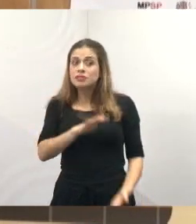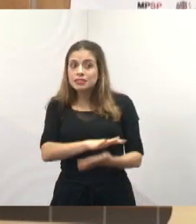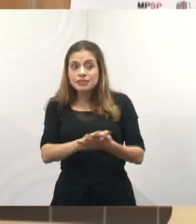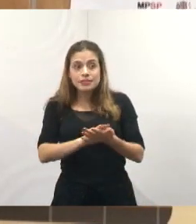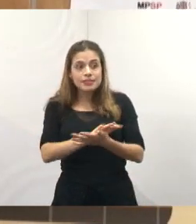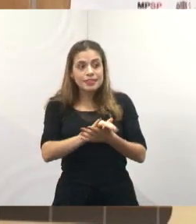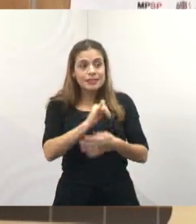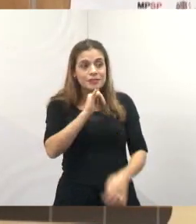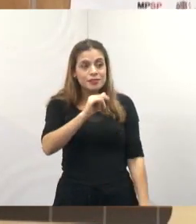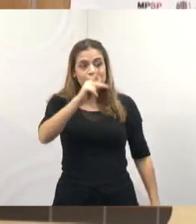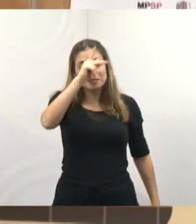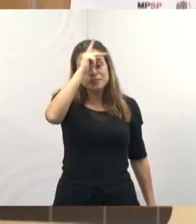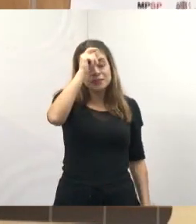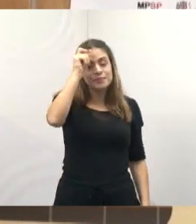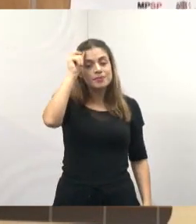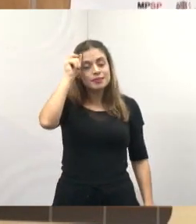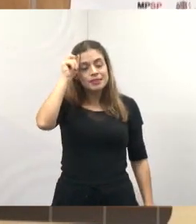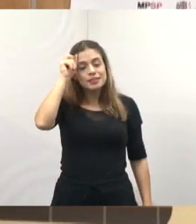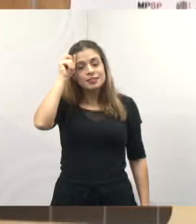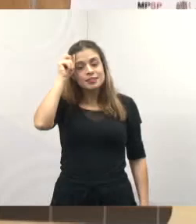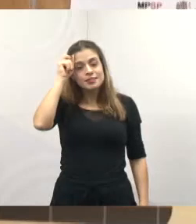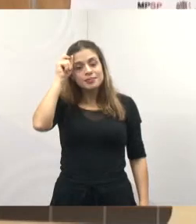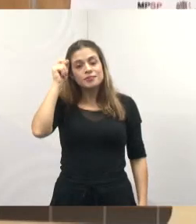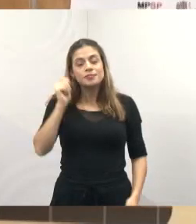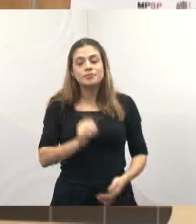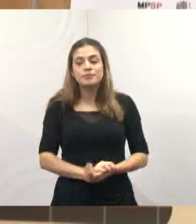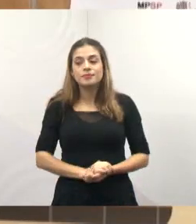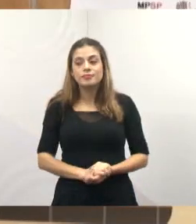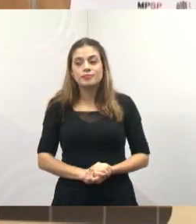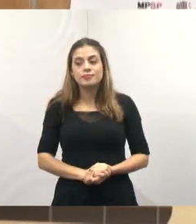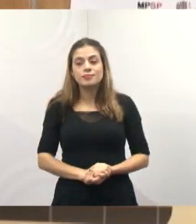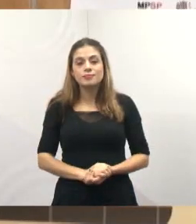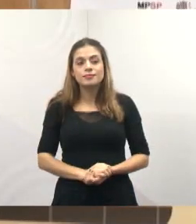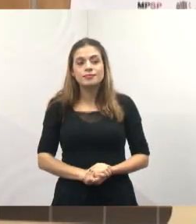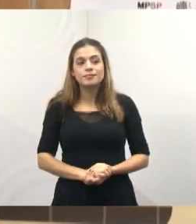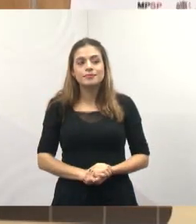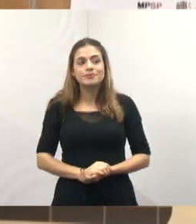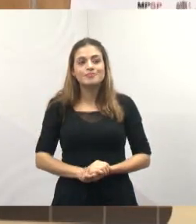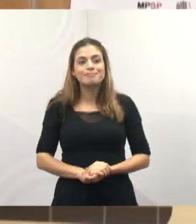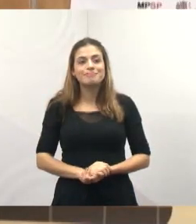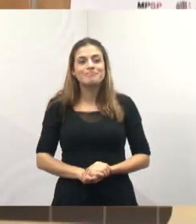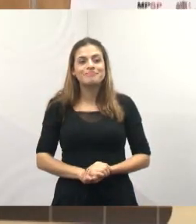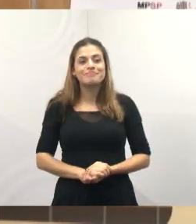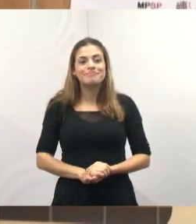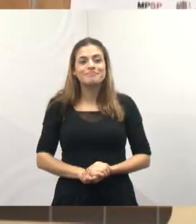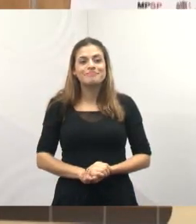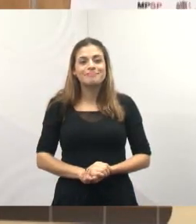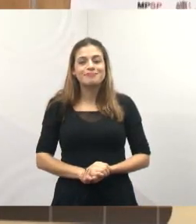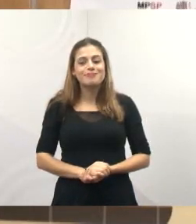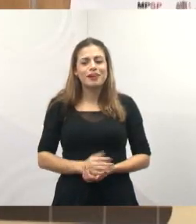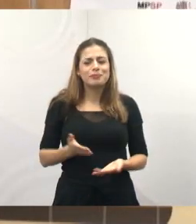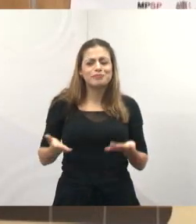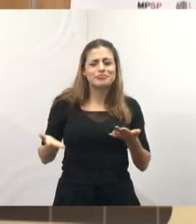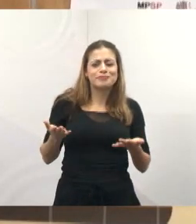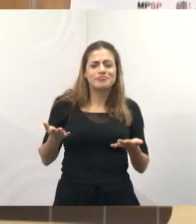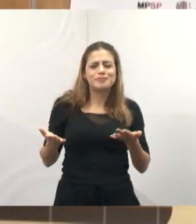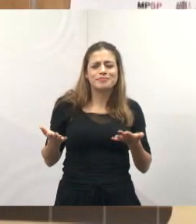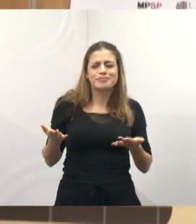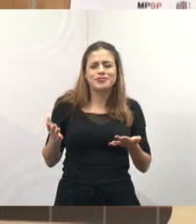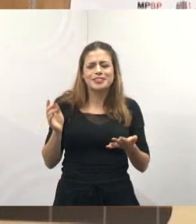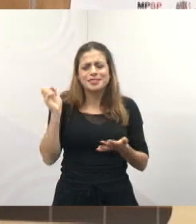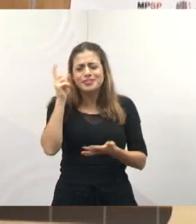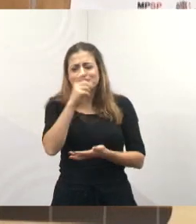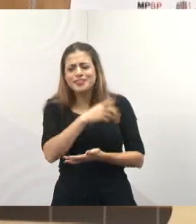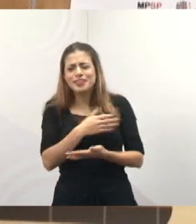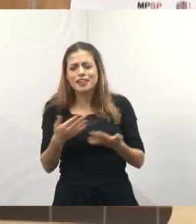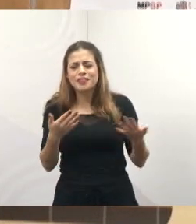prefeito. E se tirou até eu de jeito que eu estava falando, eu estava embalado. Eu vou